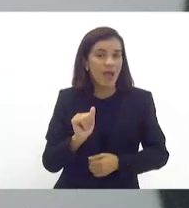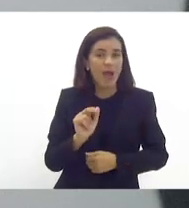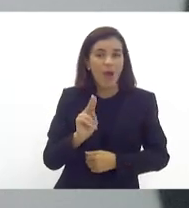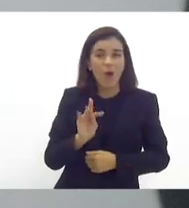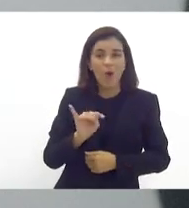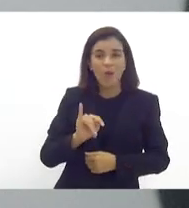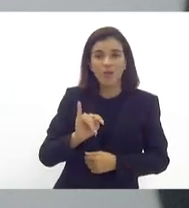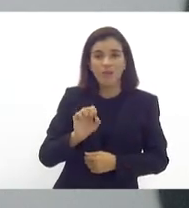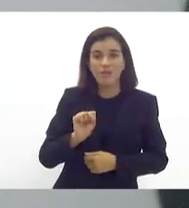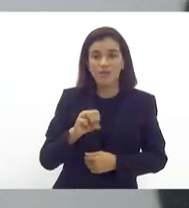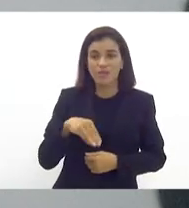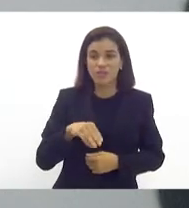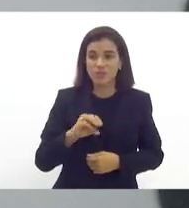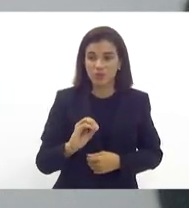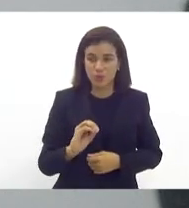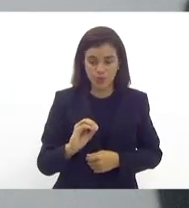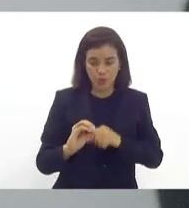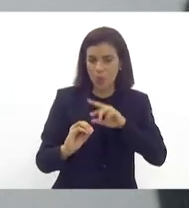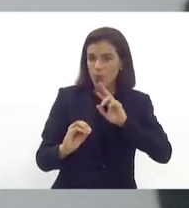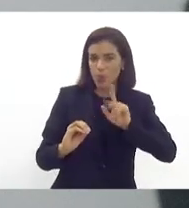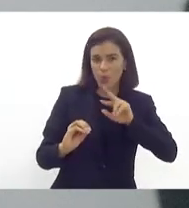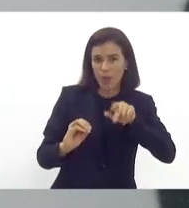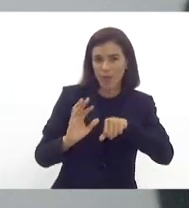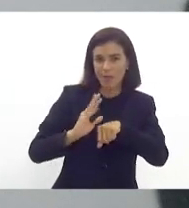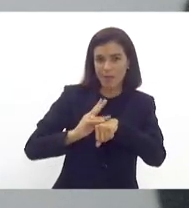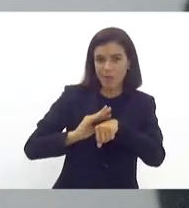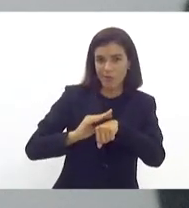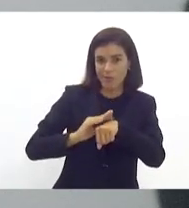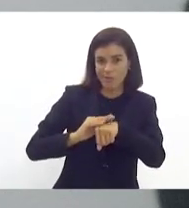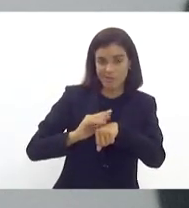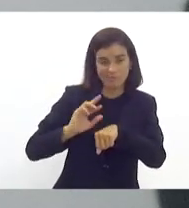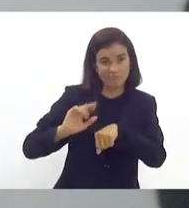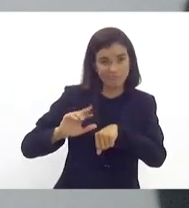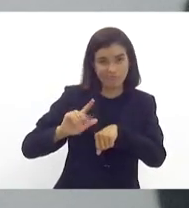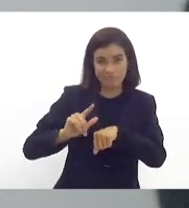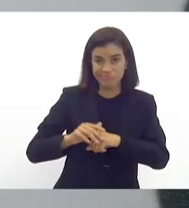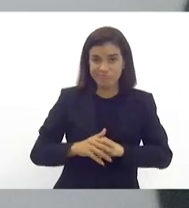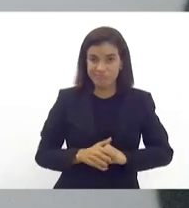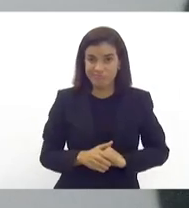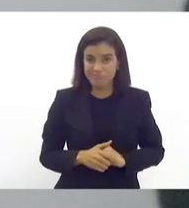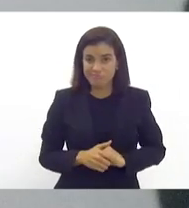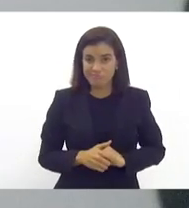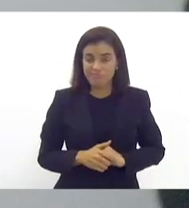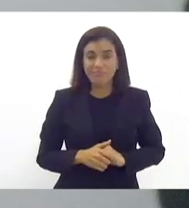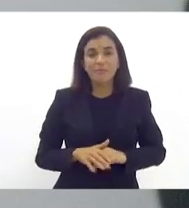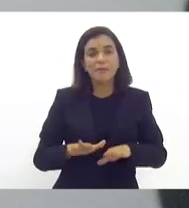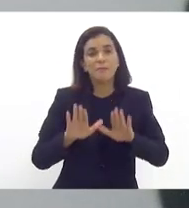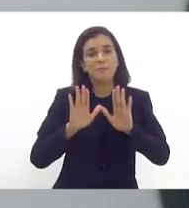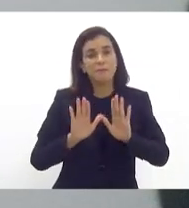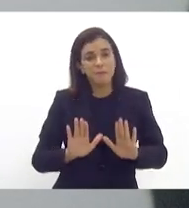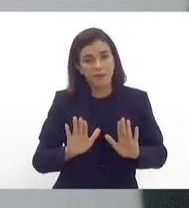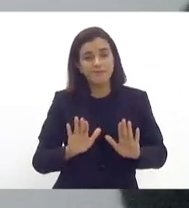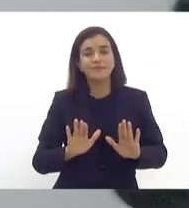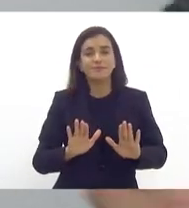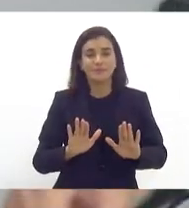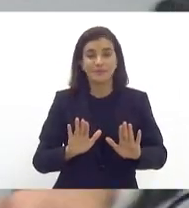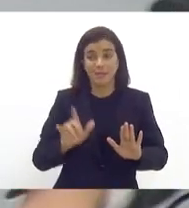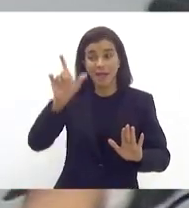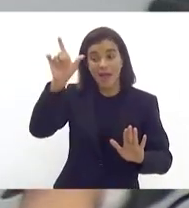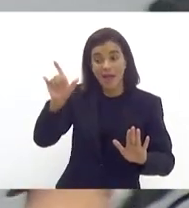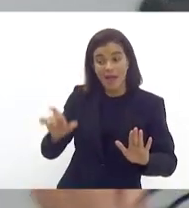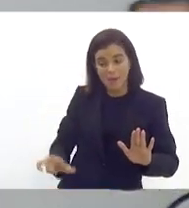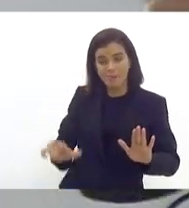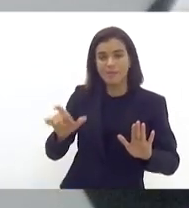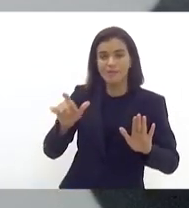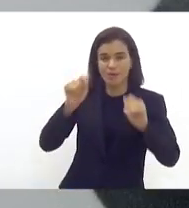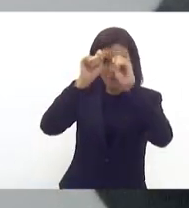autismo ele não é doença não é doença só que a pessoa